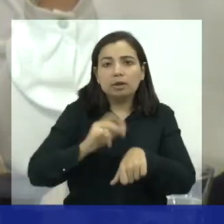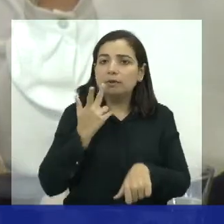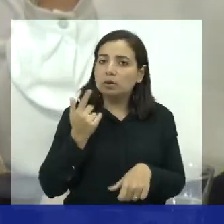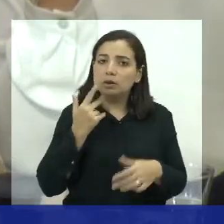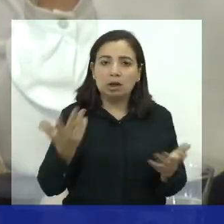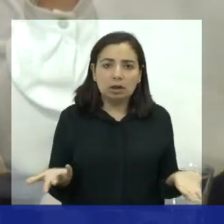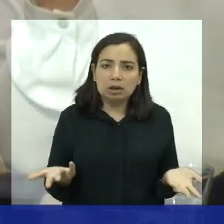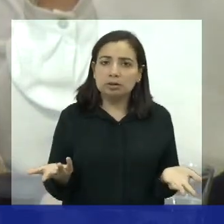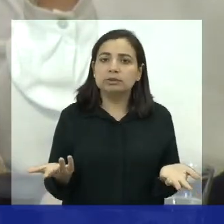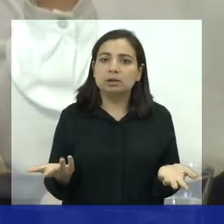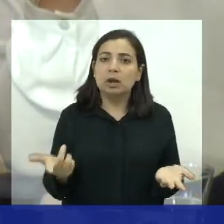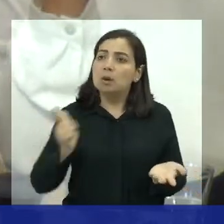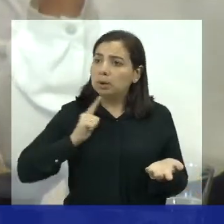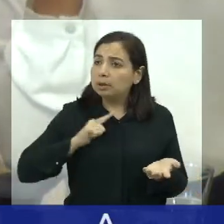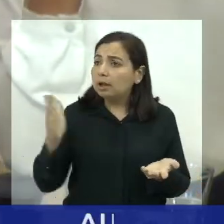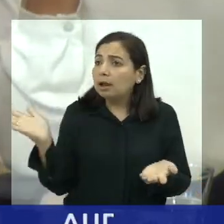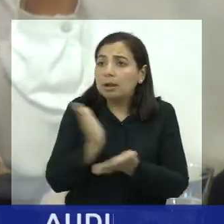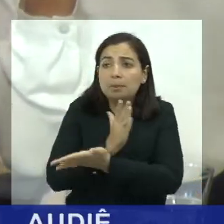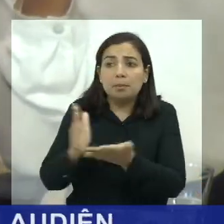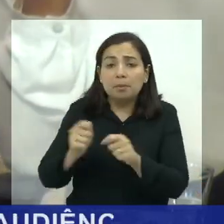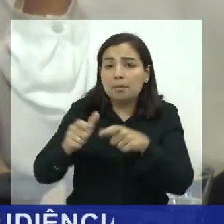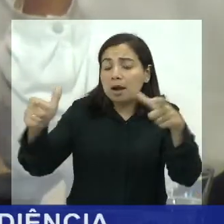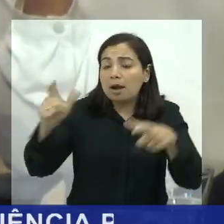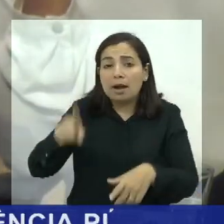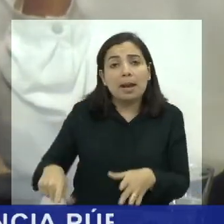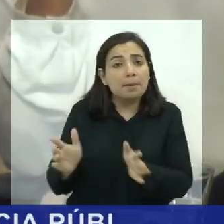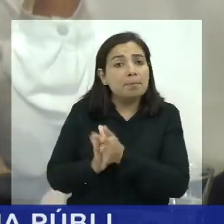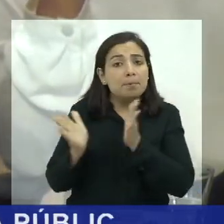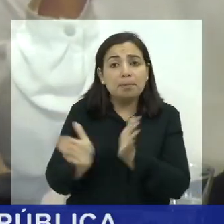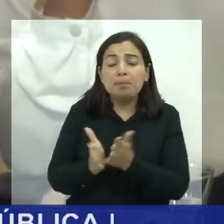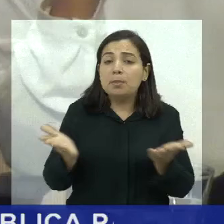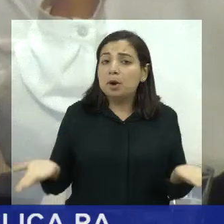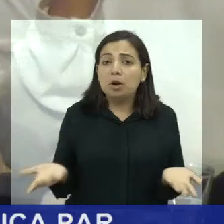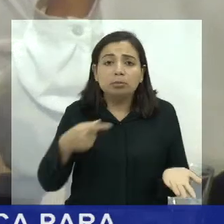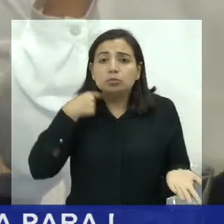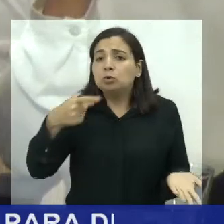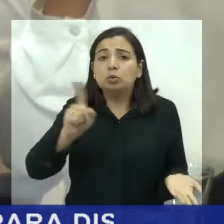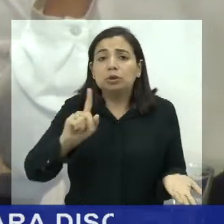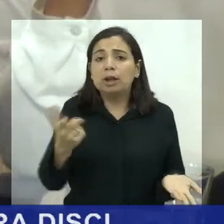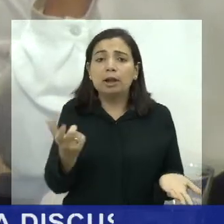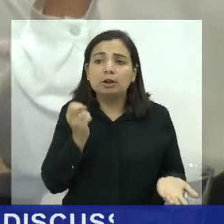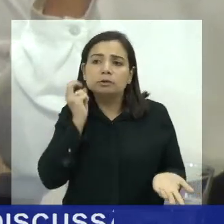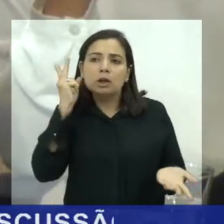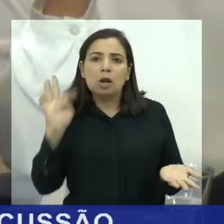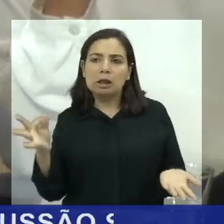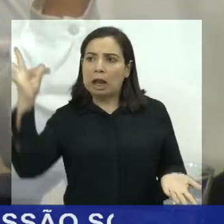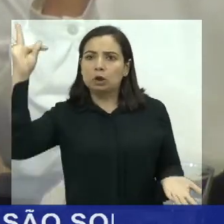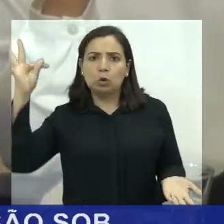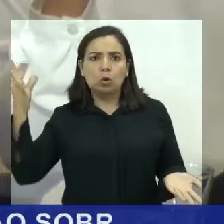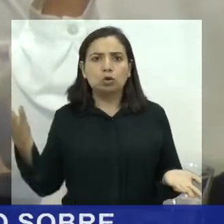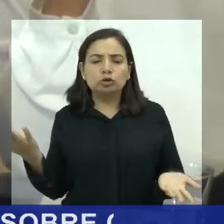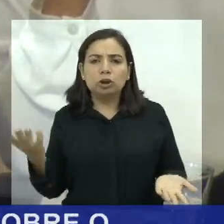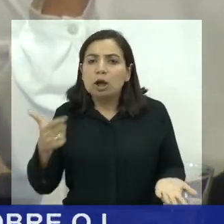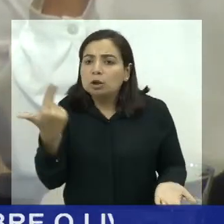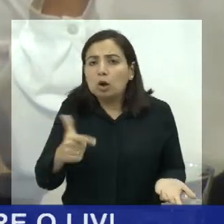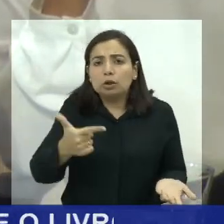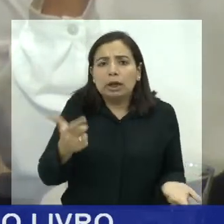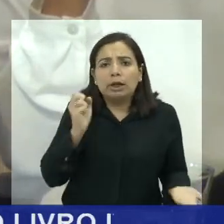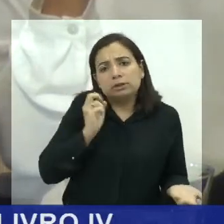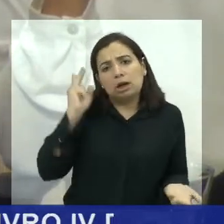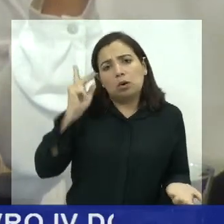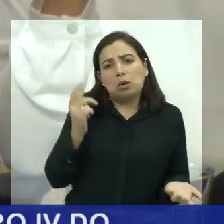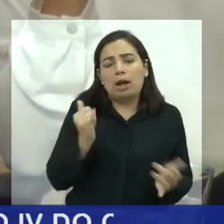desses formulários mediante meio eletrônico? Pode se burlar e, de alguma forma, vai ter um